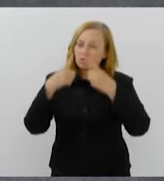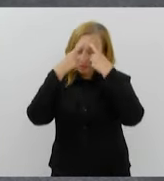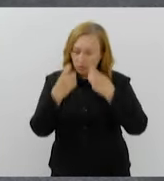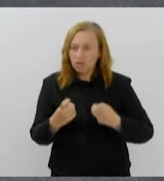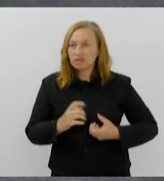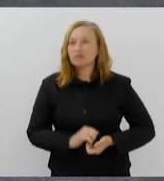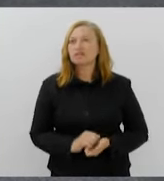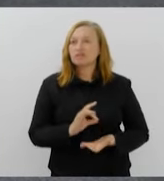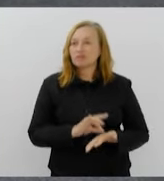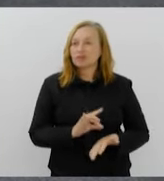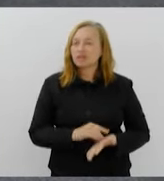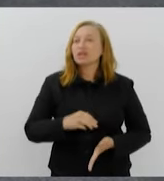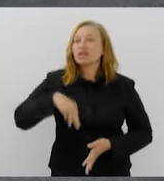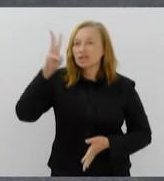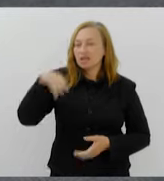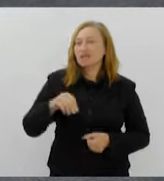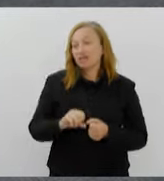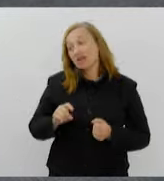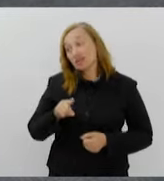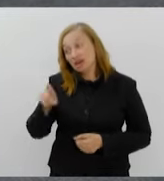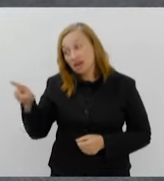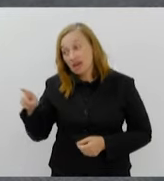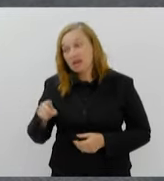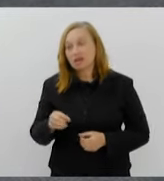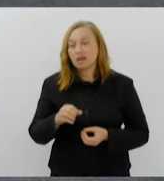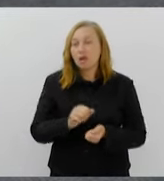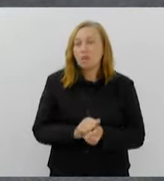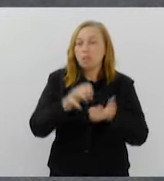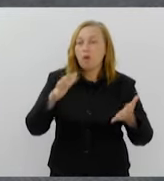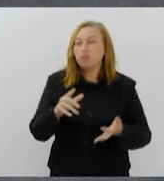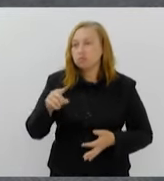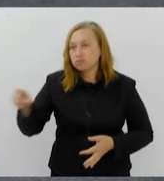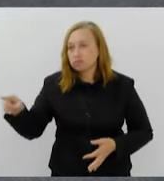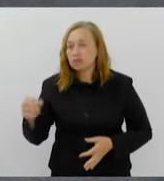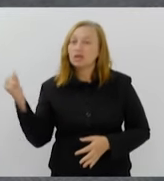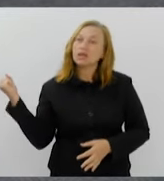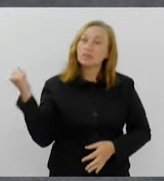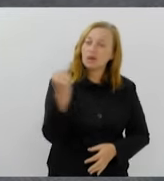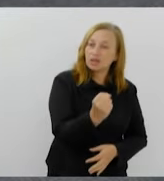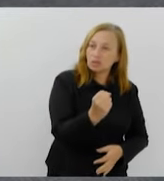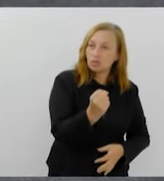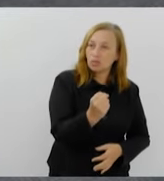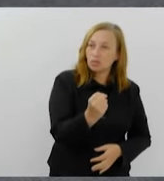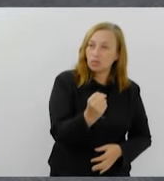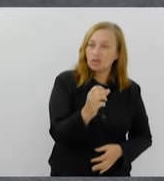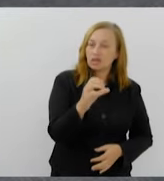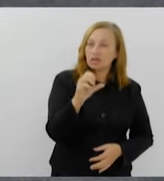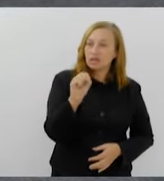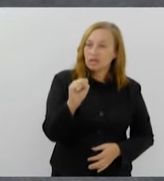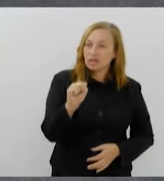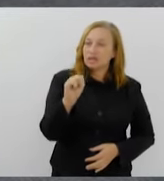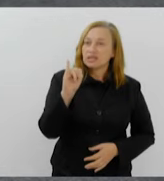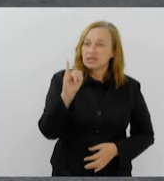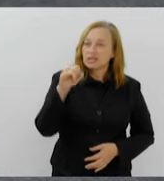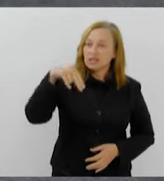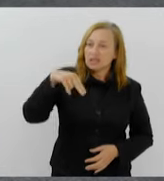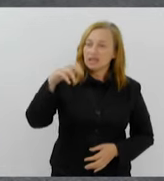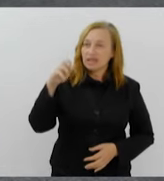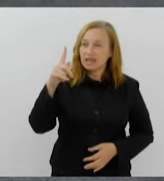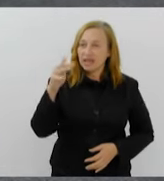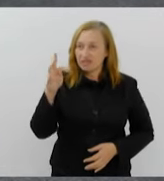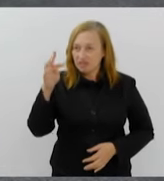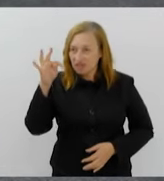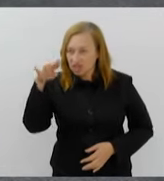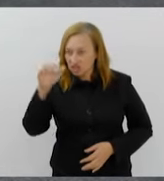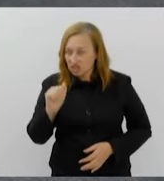violência Quem faz isso é eles quem joga bomba a eles quem matou o cinegrafista Foi eles quem Enfia a faca é